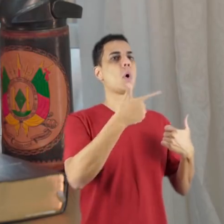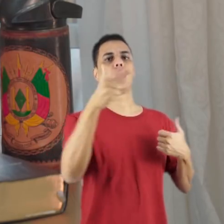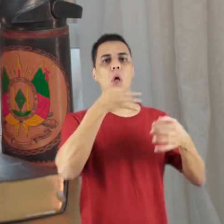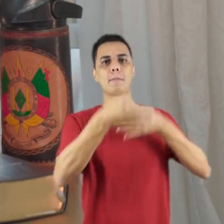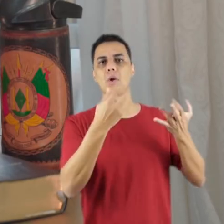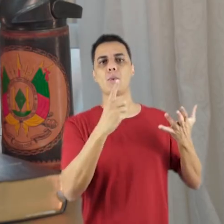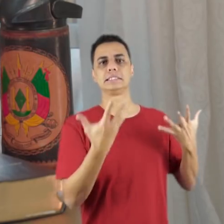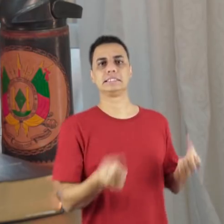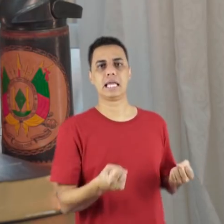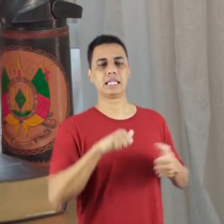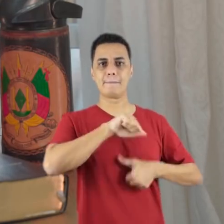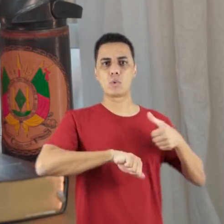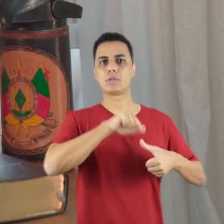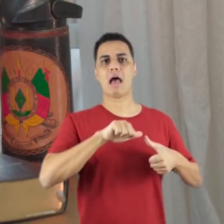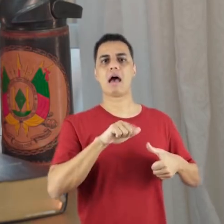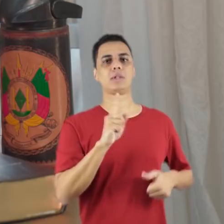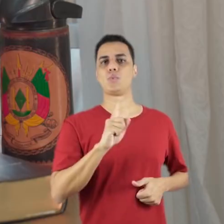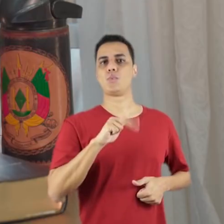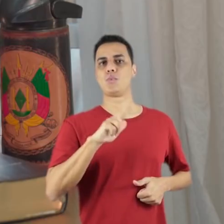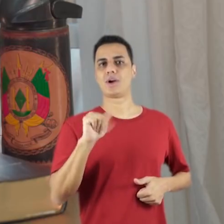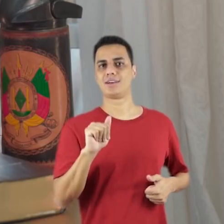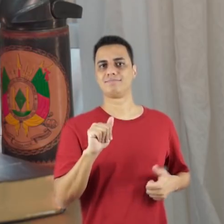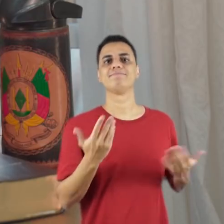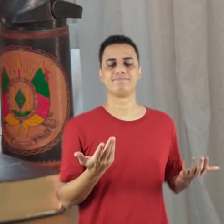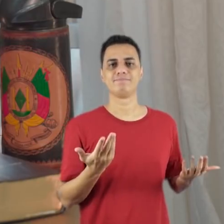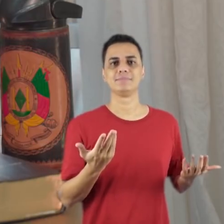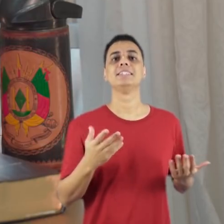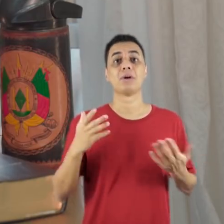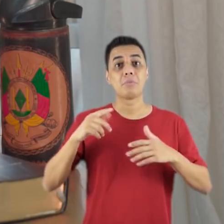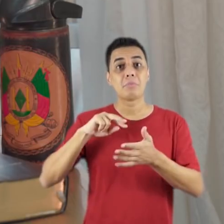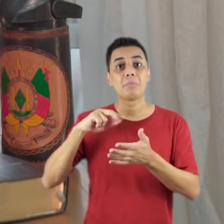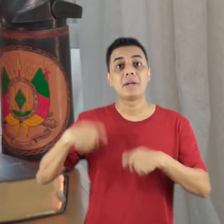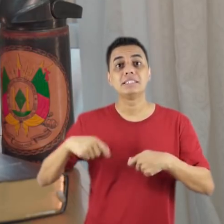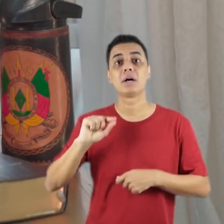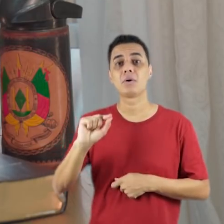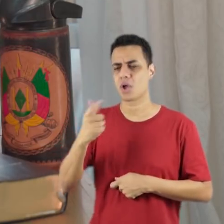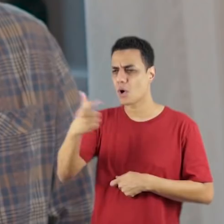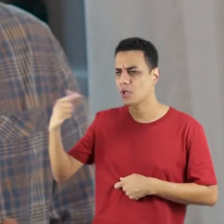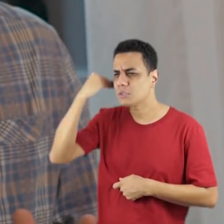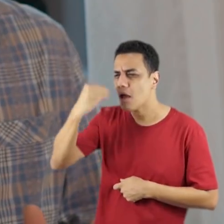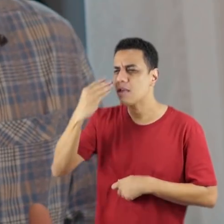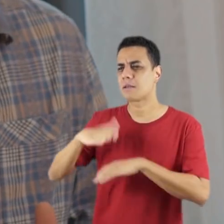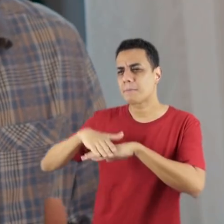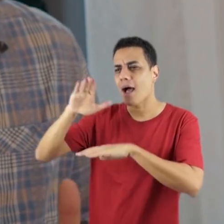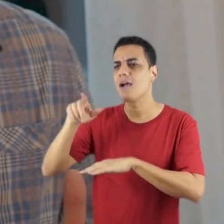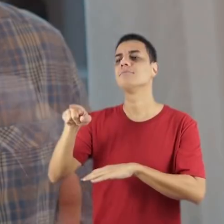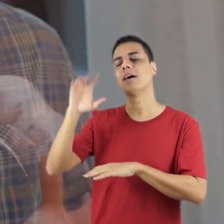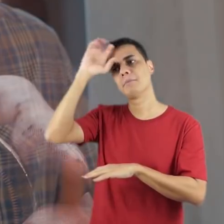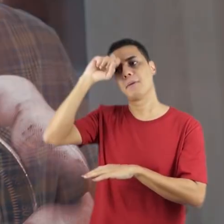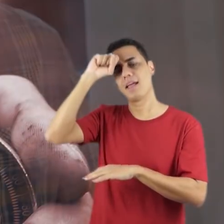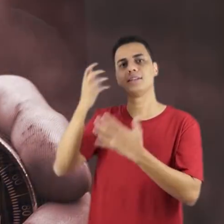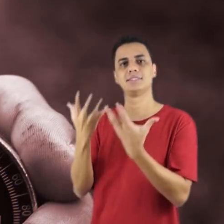mudar a sua postura, a orientação aqui é receber e aceitar verdades e leituras dos mais experientes. Tem uma frase que diz: